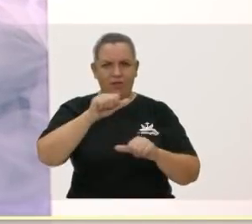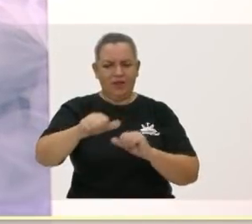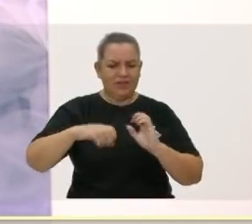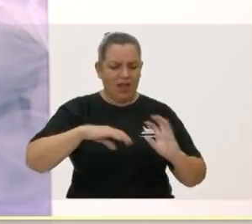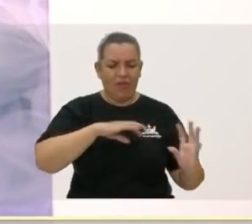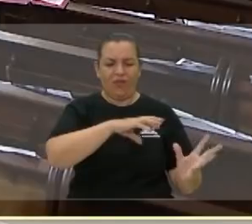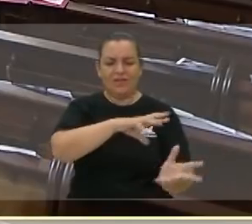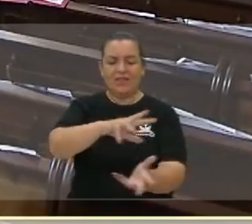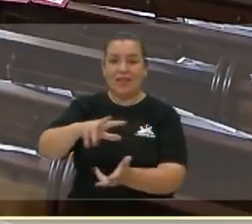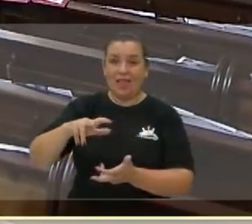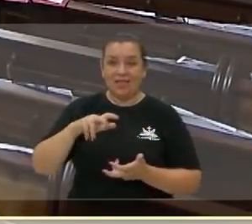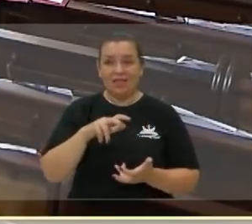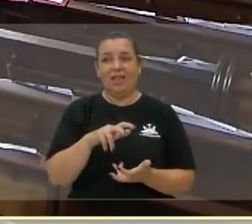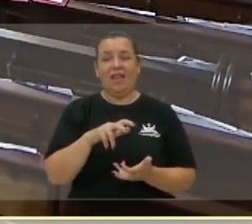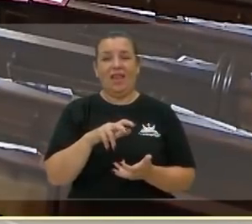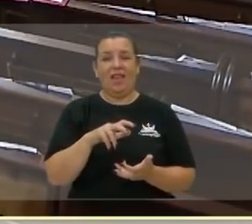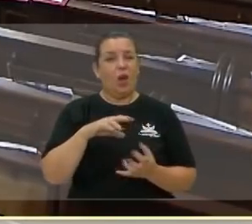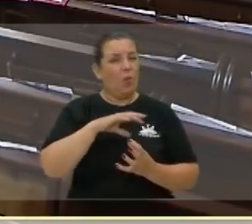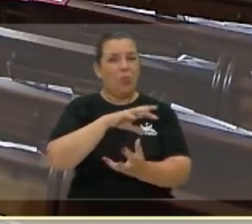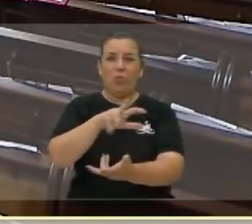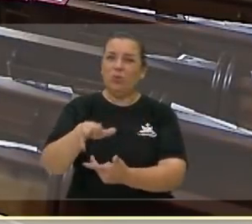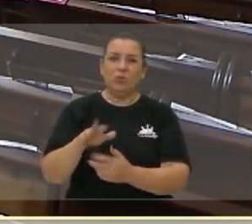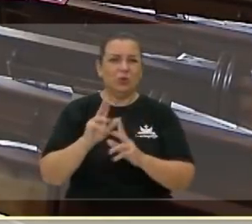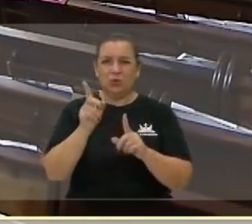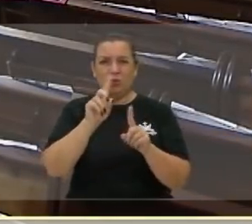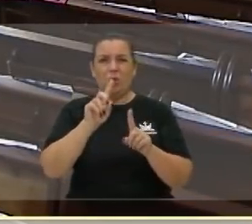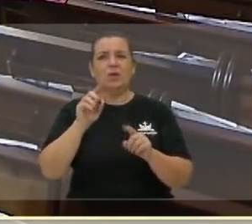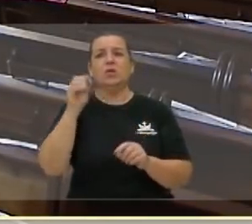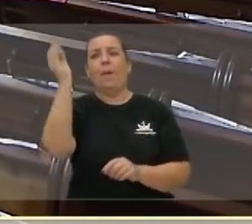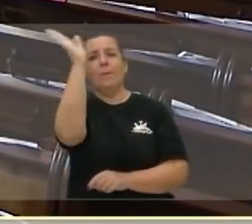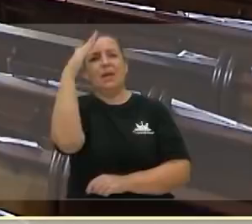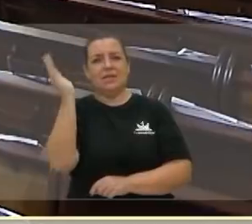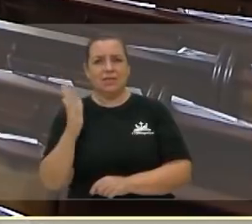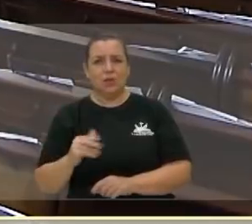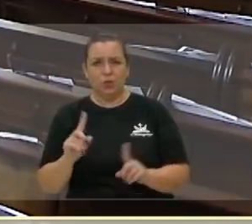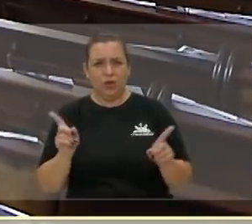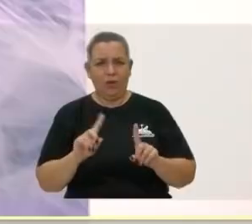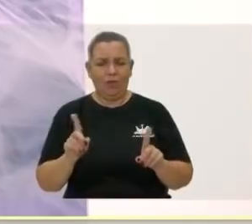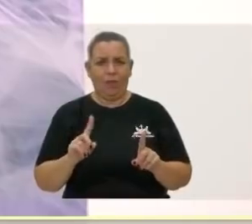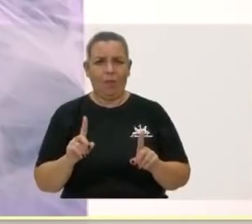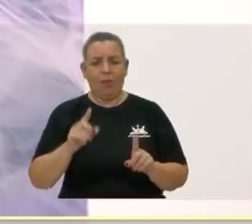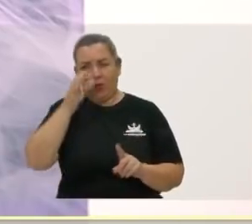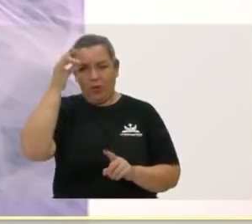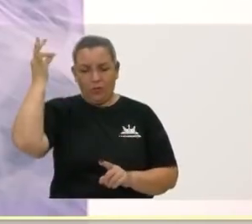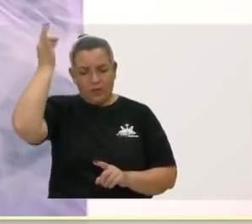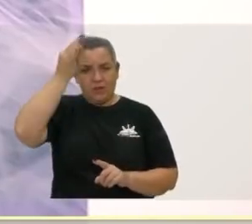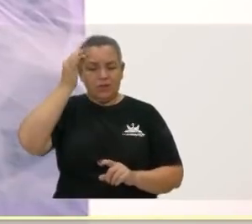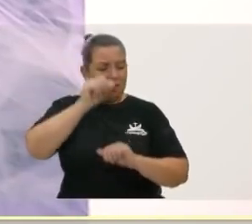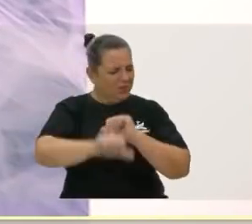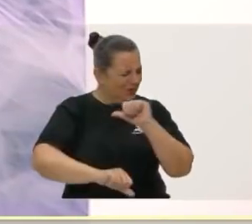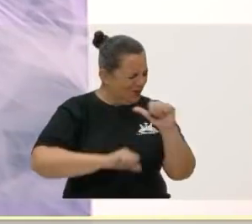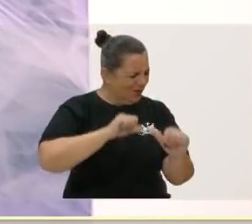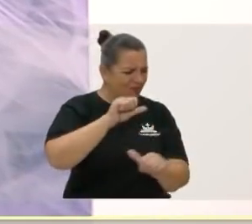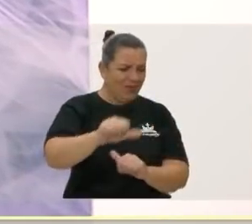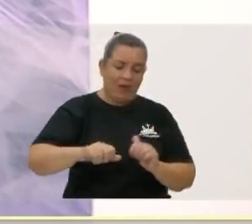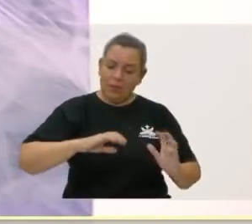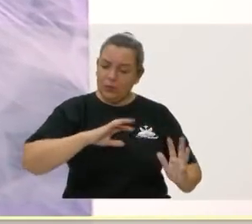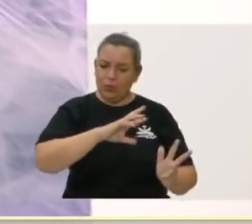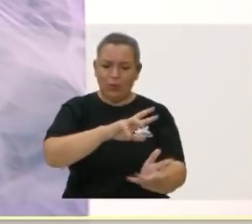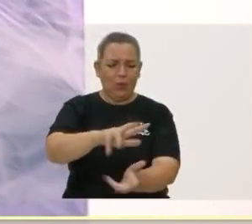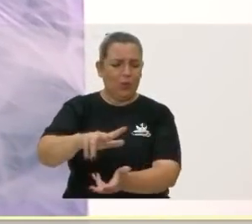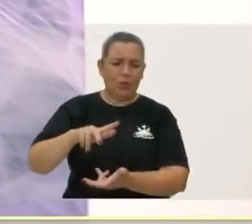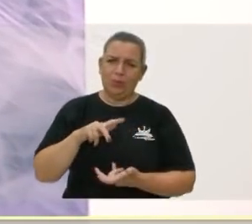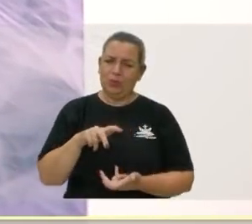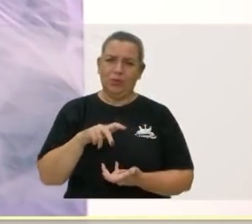a face da terra. É o Espírito Santo para renovar todo o planeta, toda a